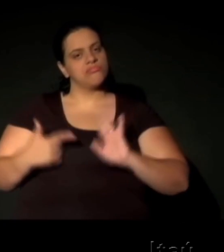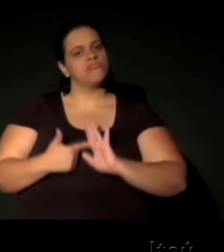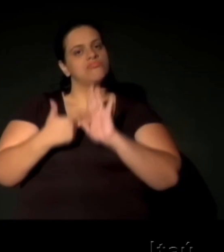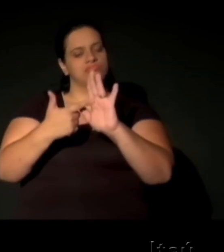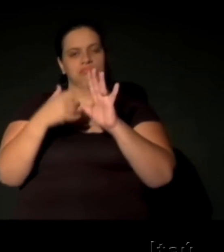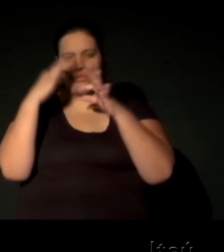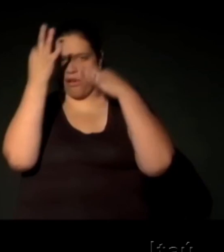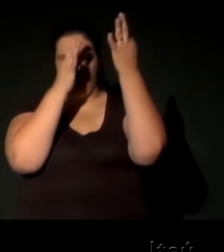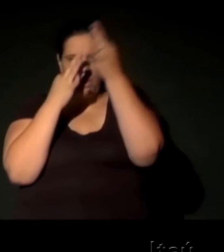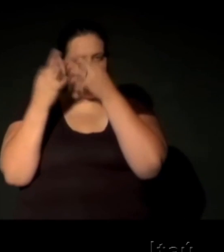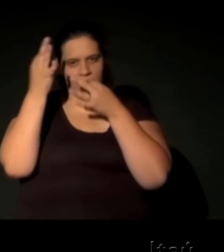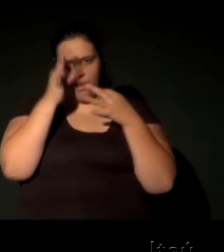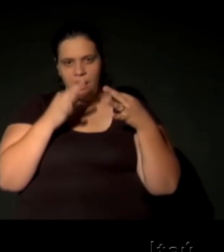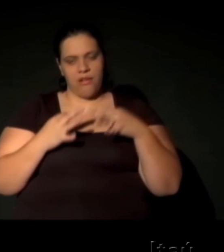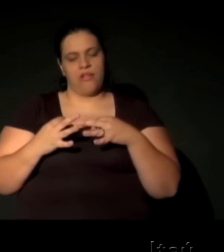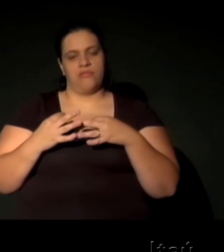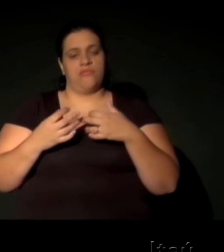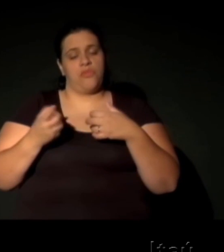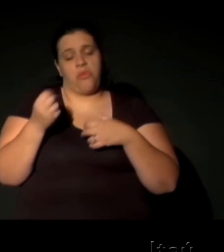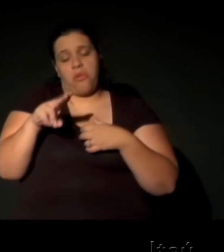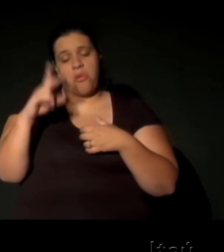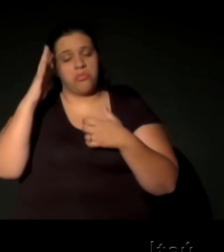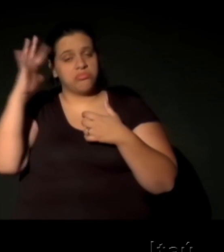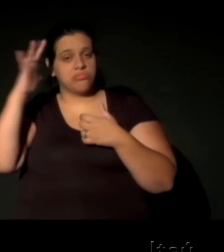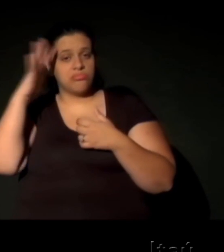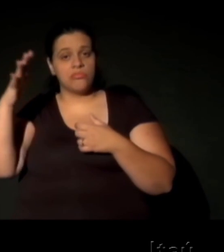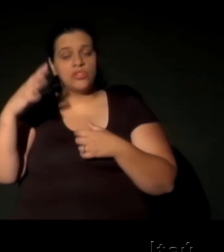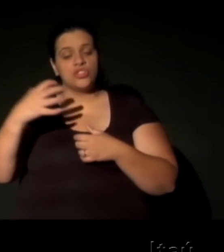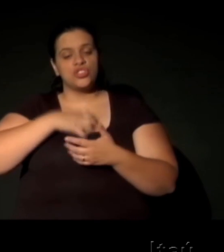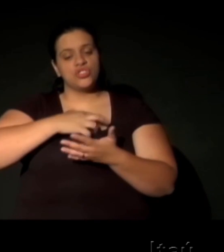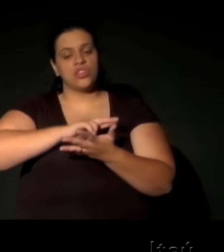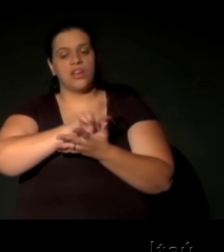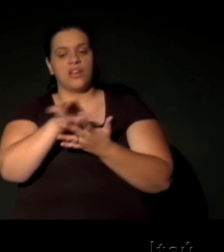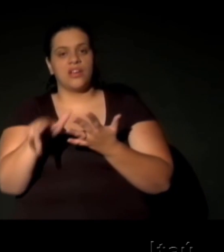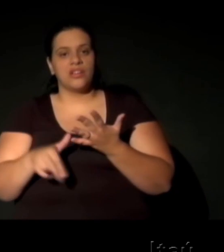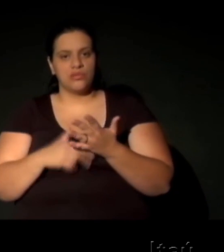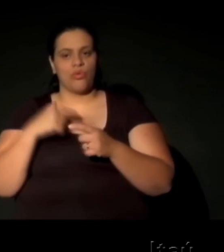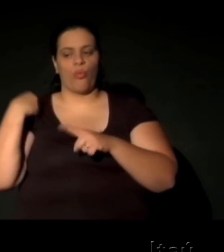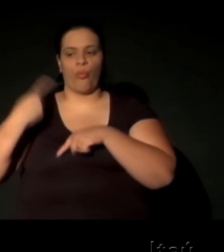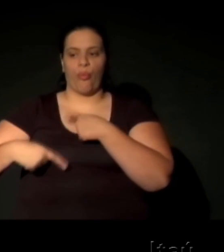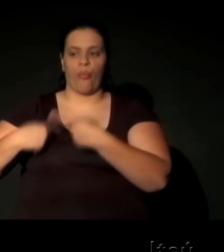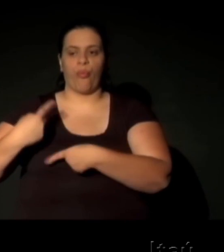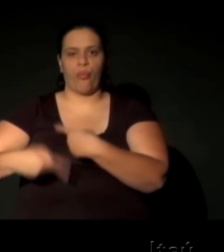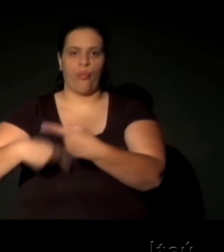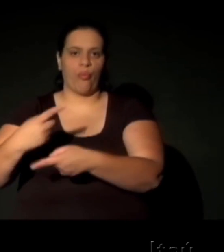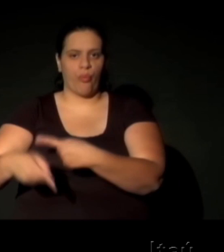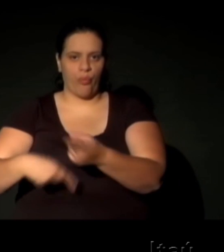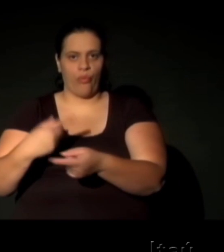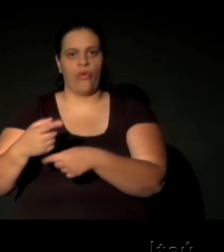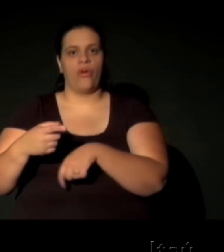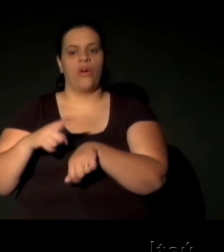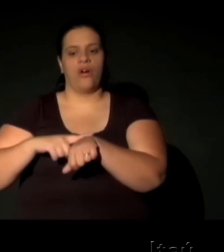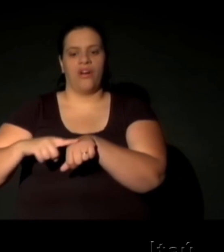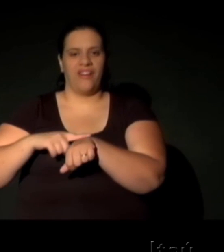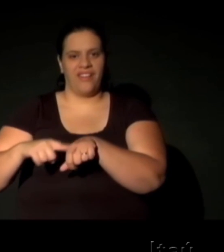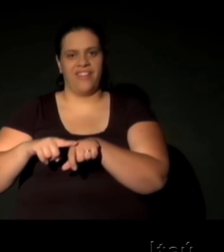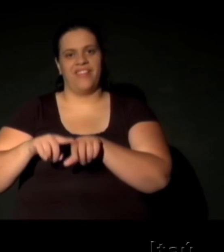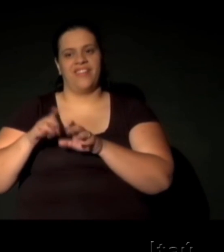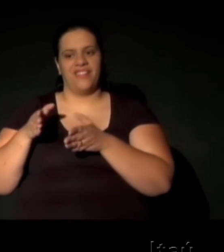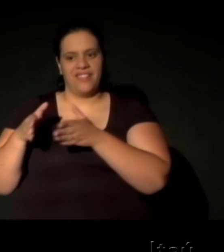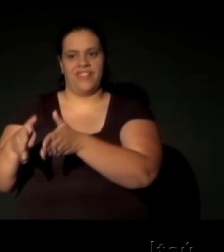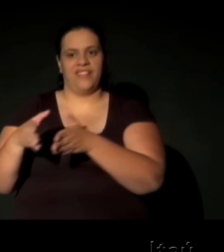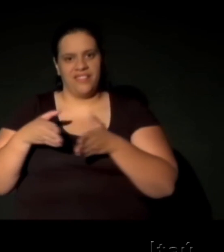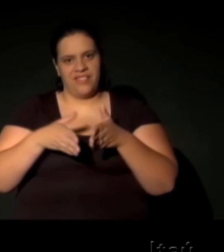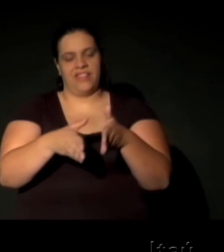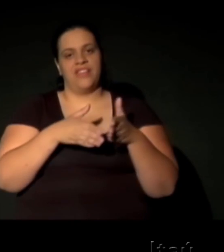de maquiagem né ou pensar em em modos para além do modo tradicional étnico na misturar o étnico com